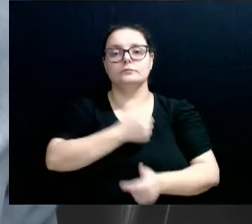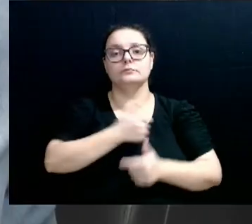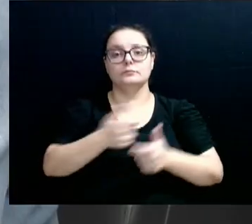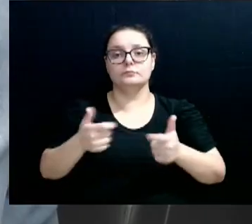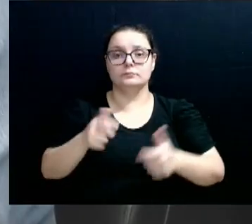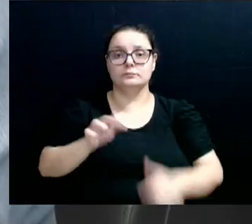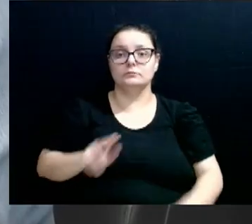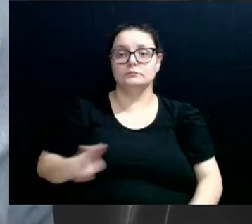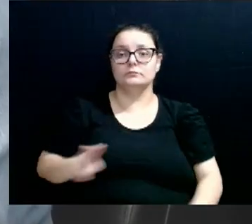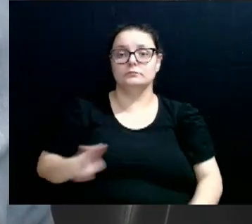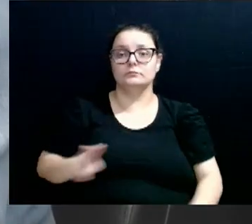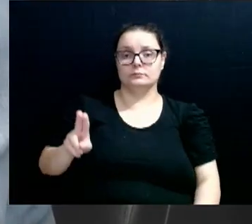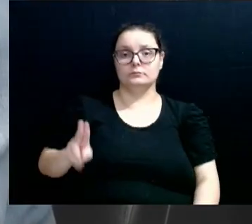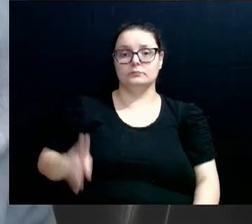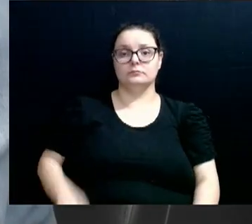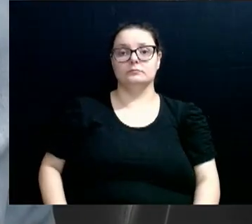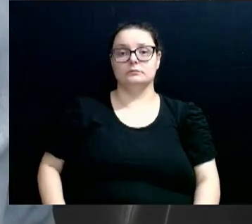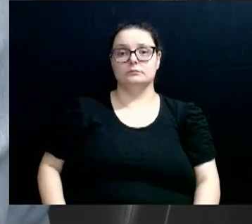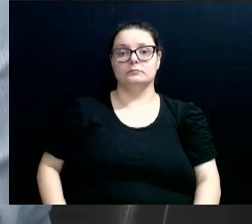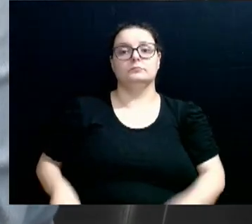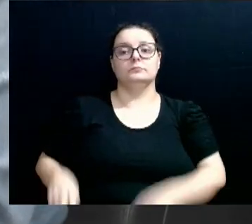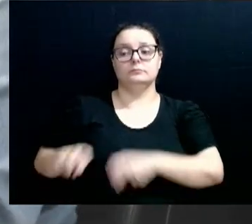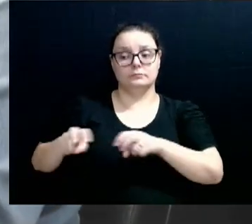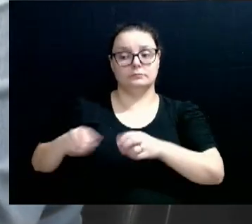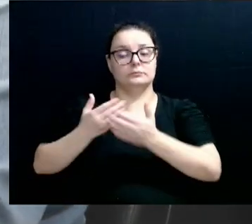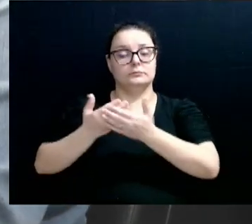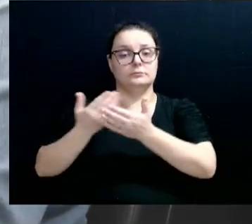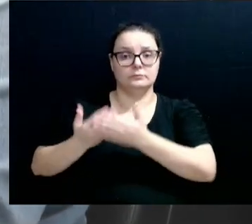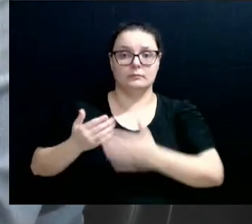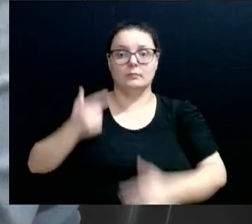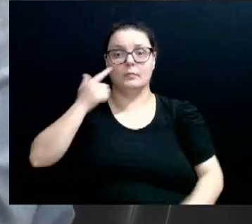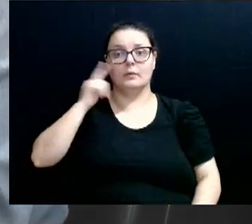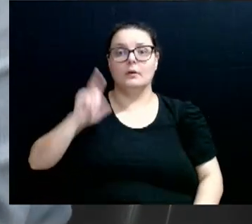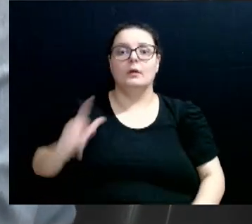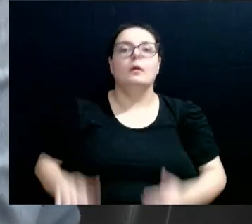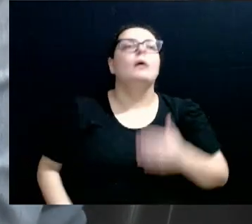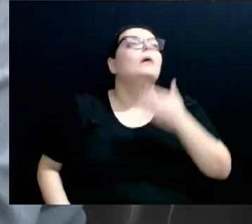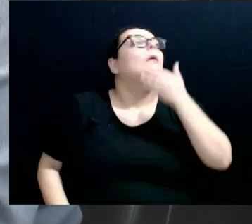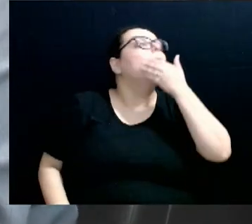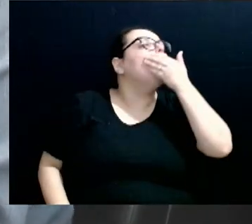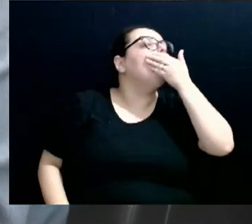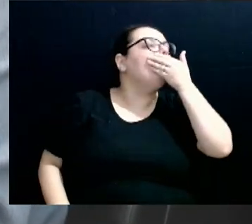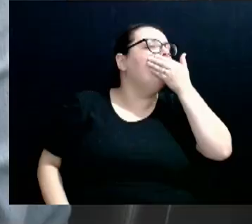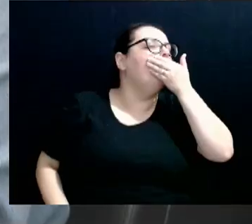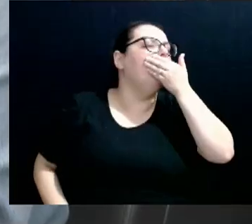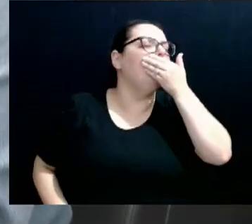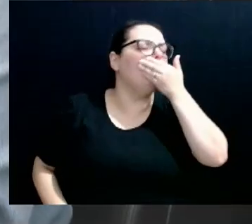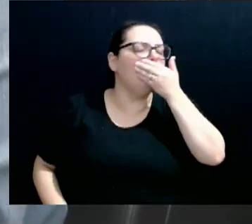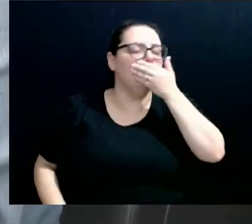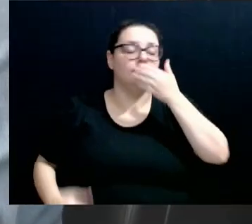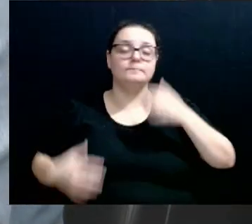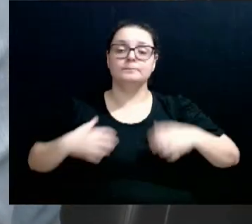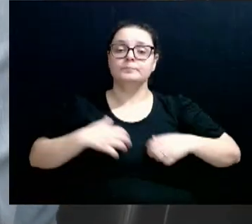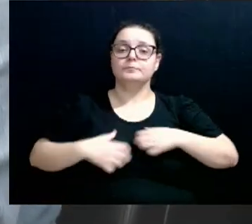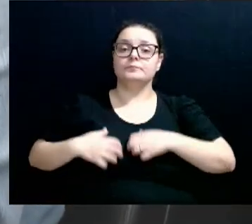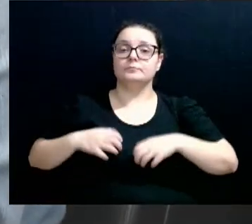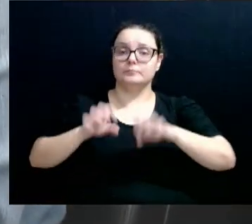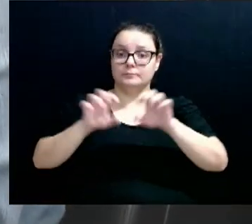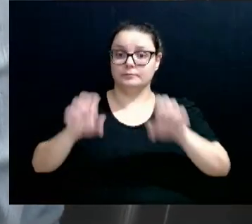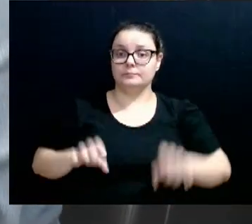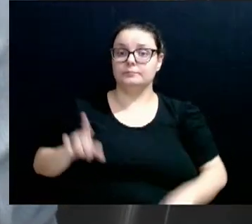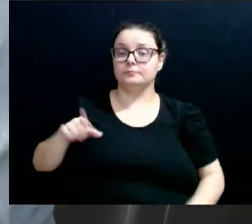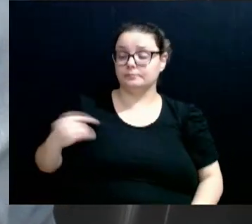das universidades. Claro que isso gera um incômodo e uma modificação dessas estruturas, mas é importante que seja